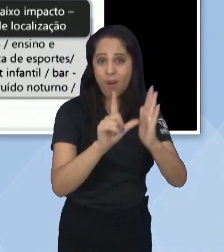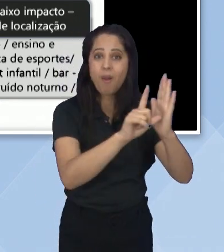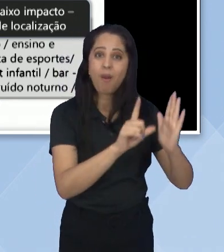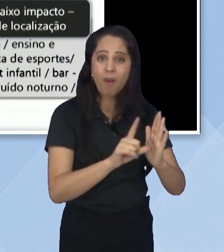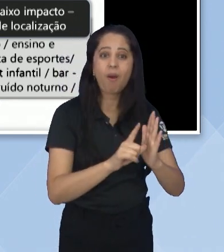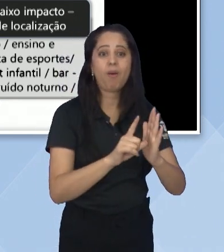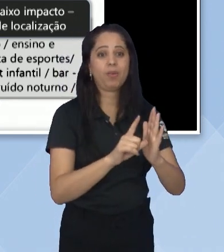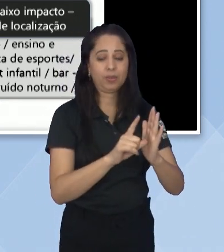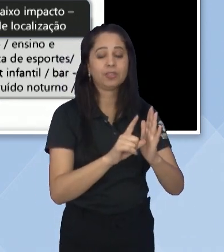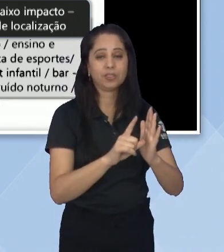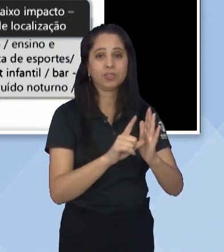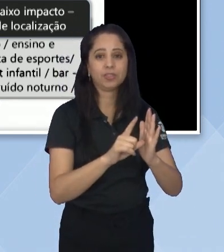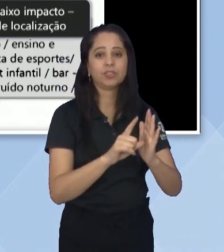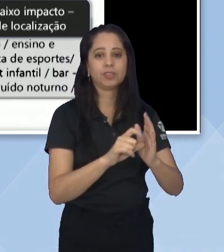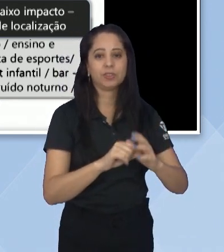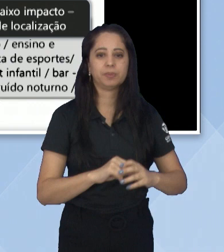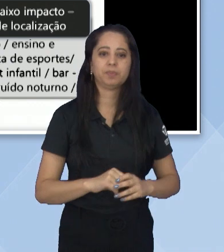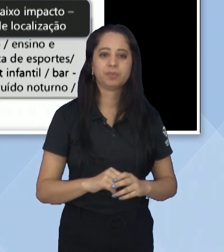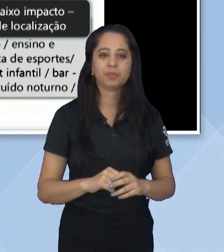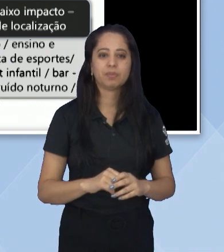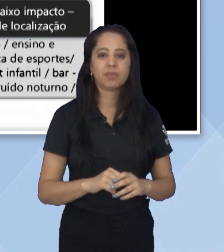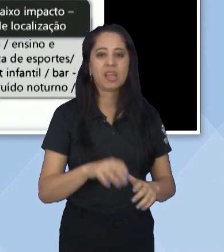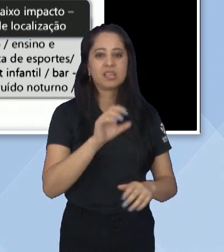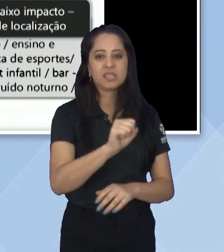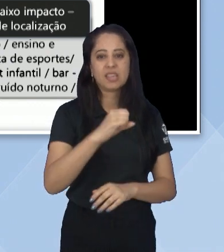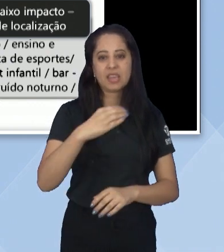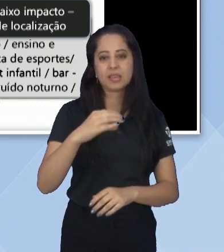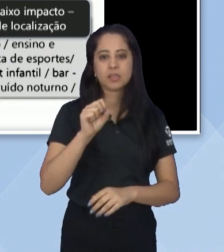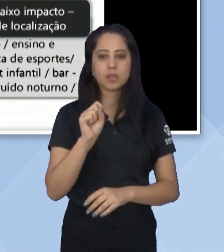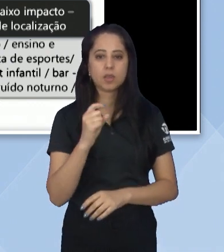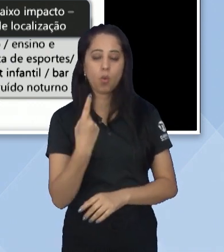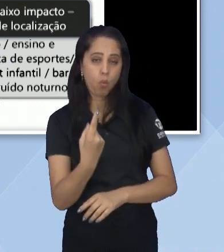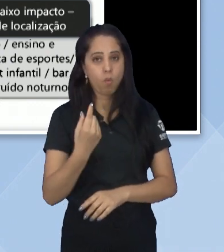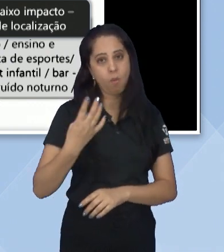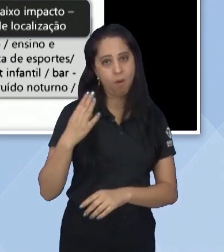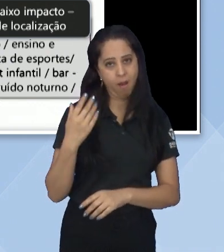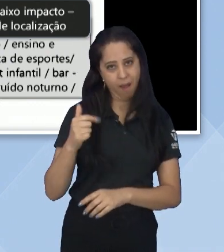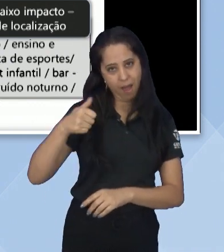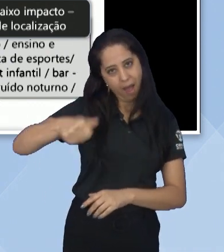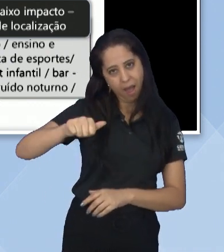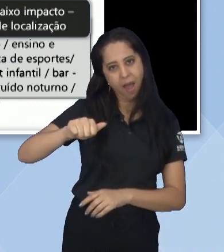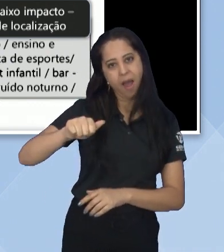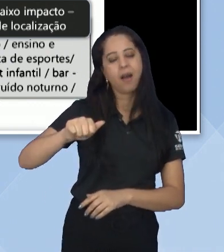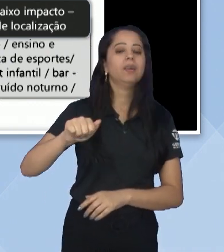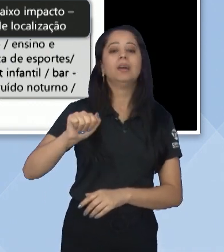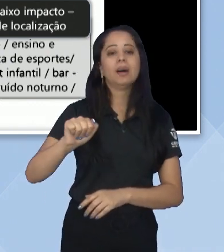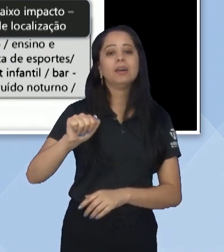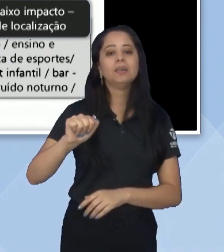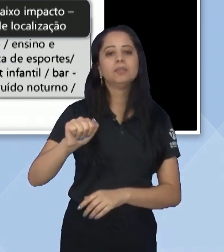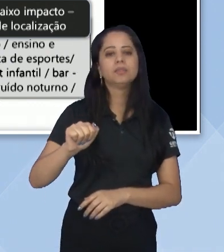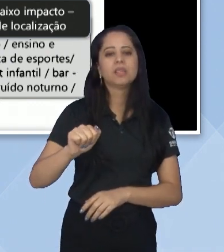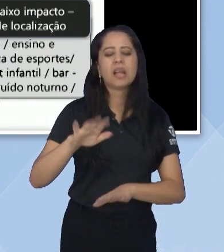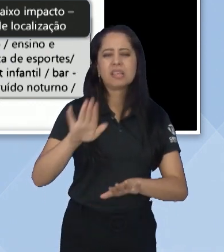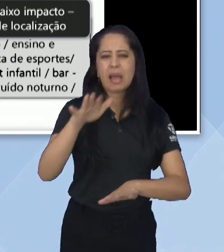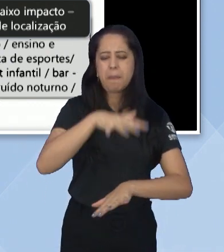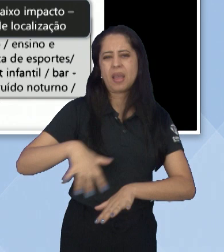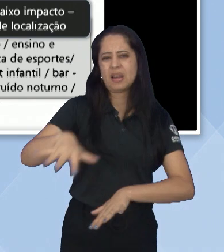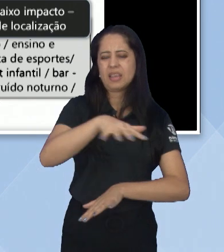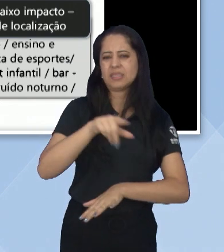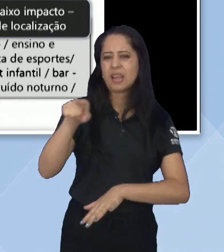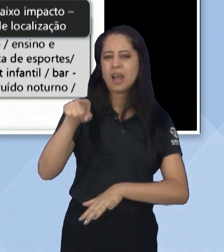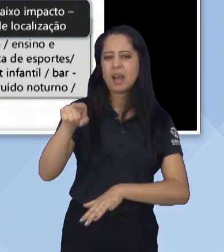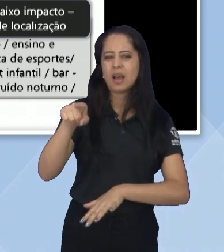de impacto irrelevante que acesse um a uma forma de facilitar esses galpões para quem conhece a idade ali na região do